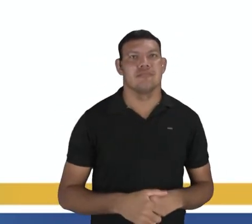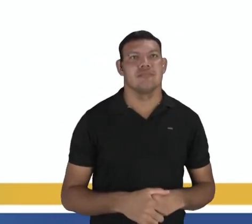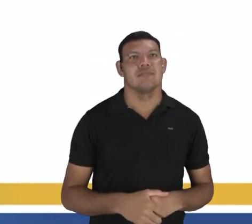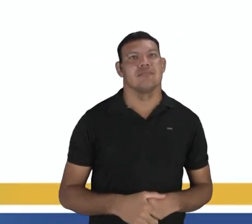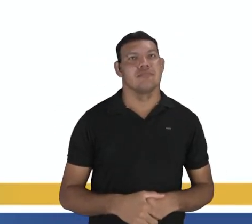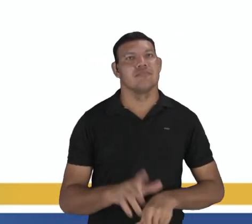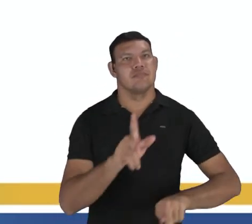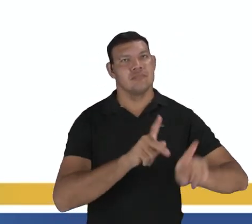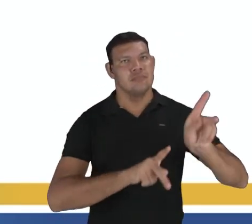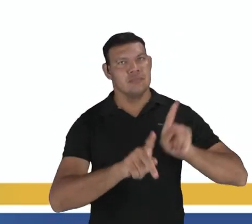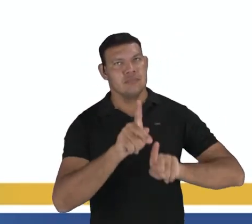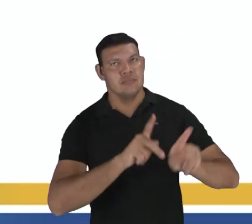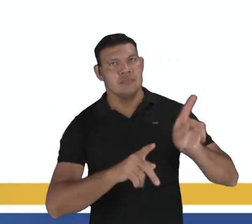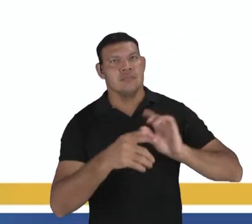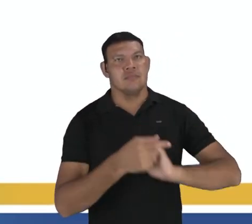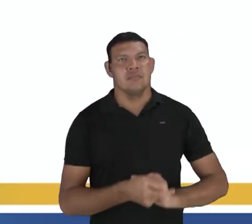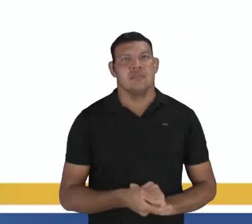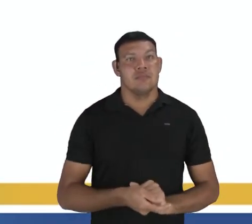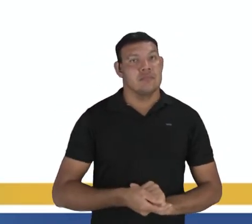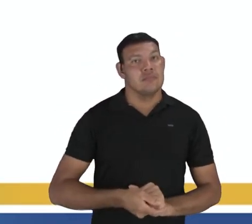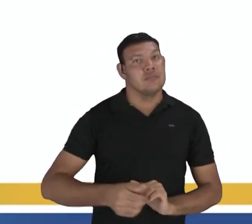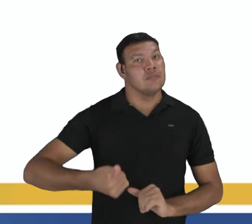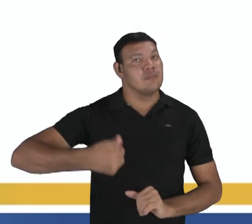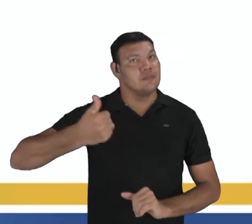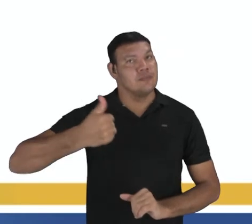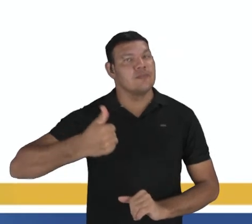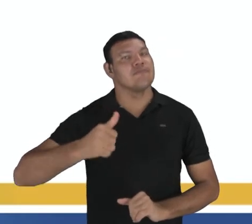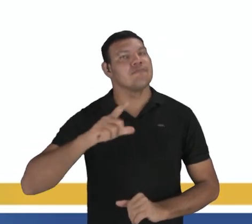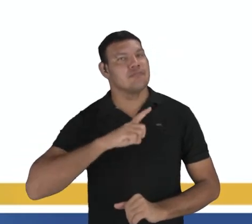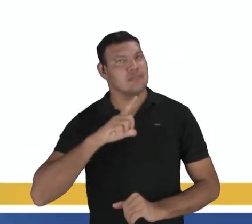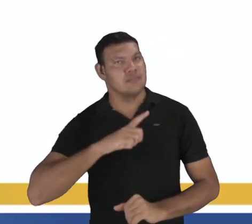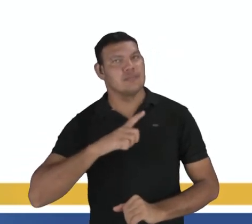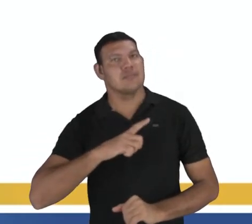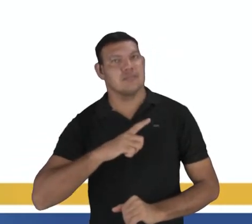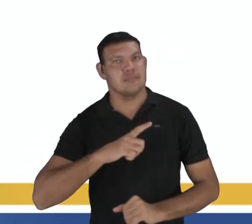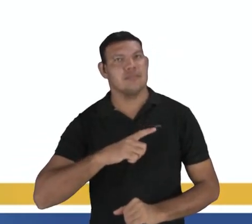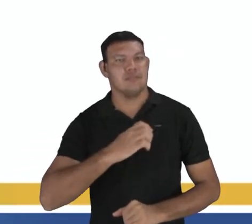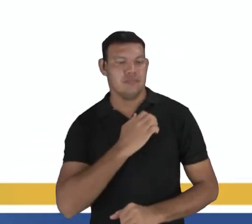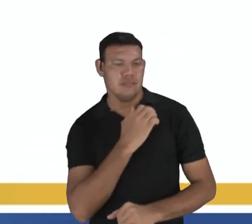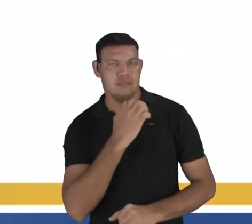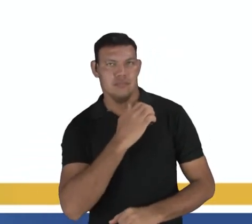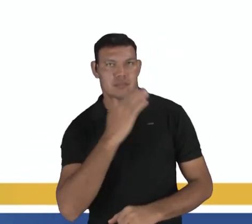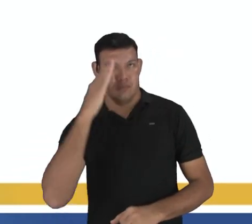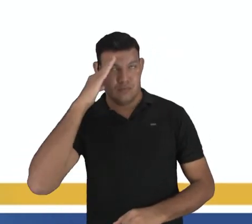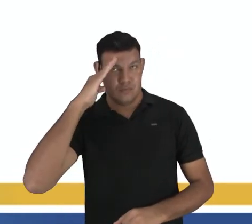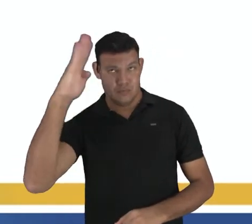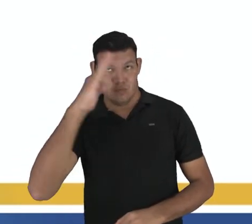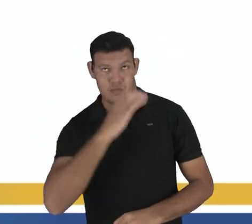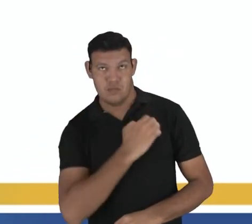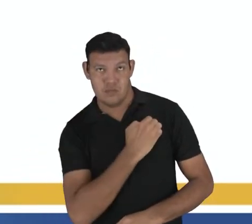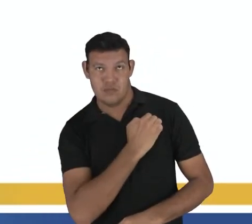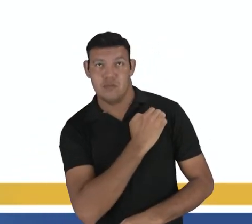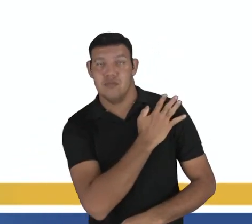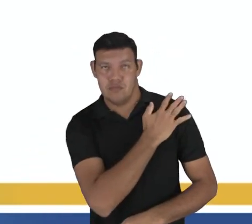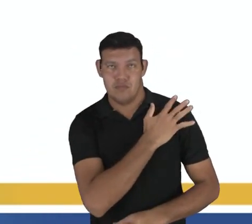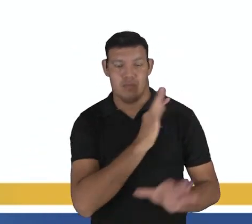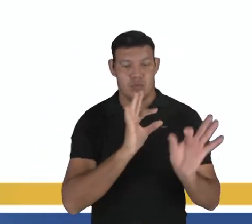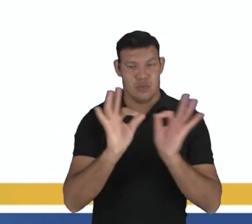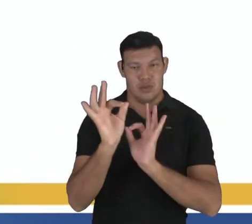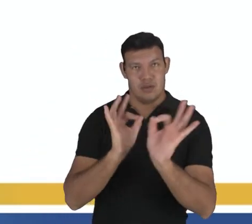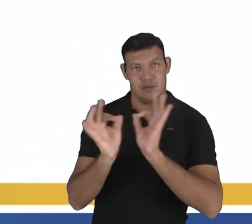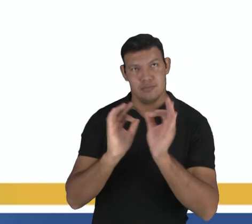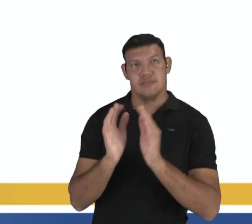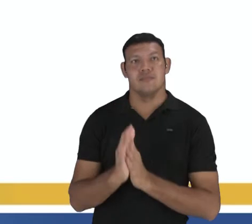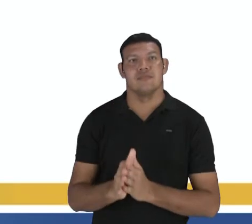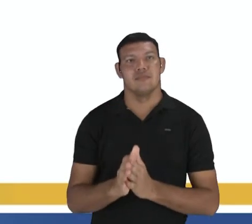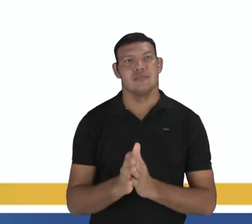o povo, né? O primeiro povo a ter um exército organizado, né? Desenvolveram tecnologias como a catapulta